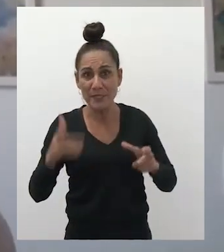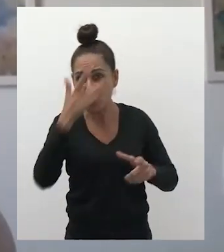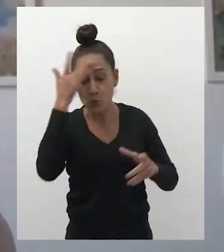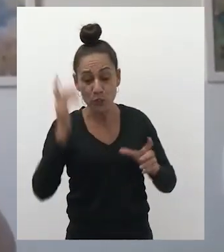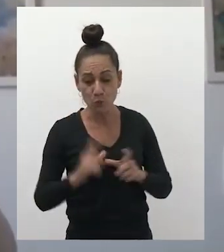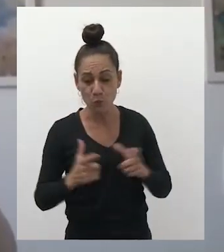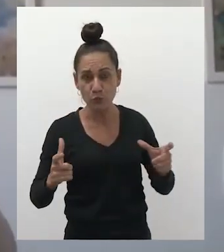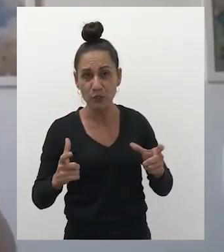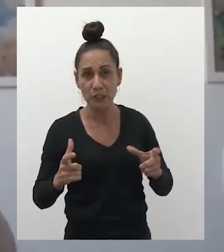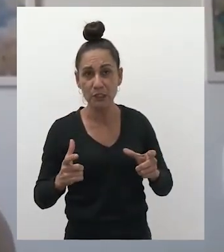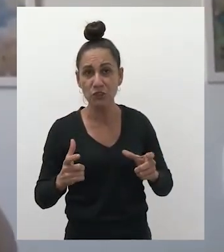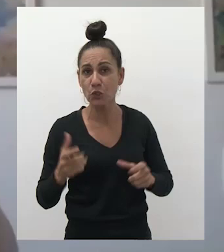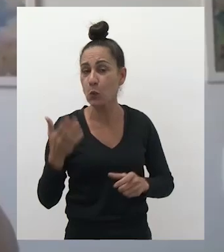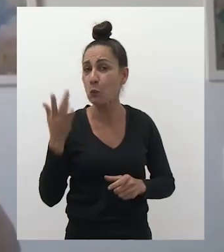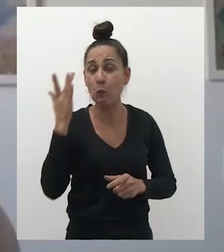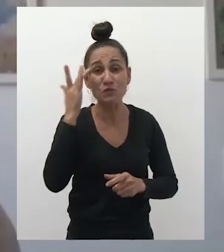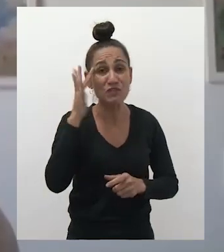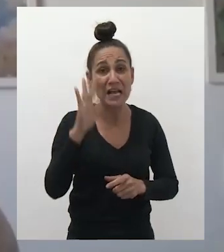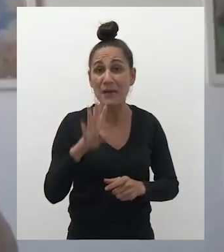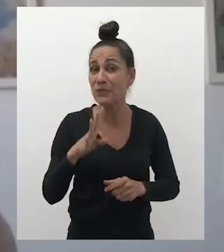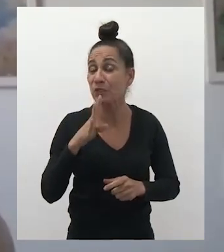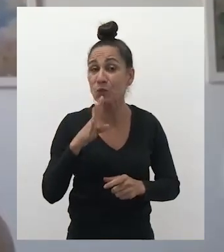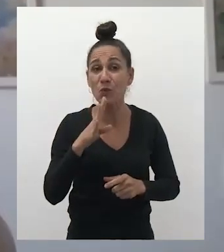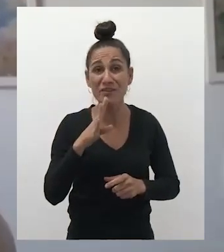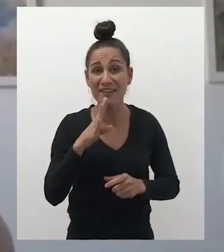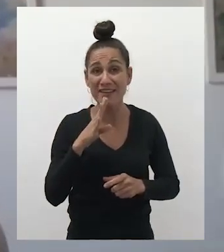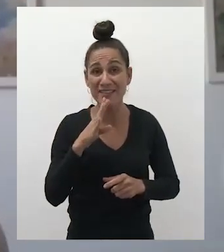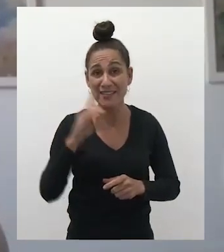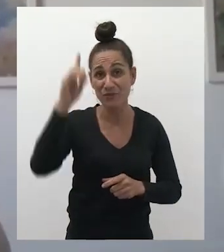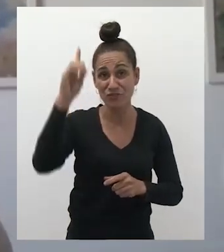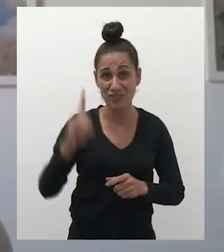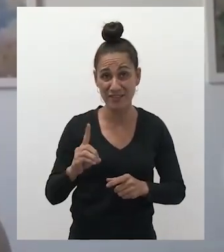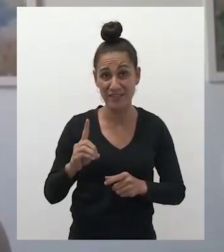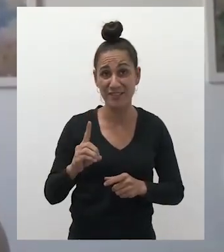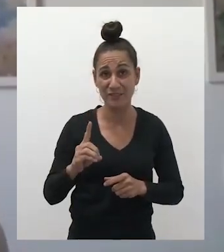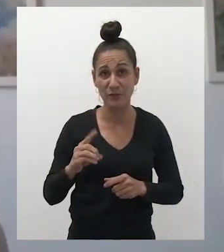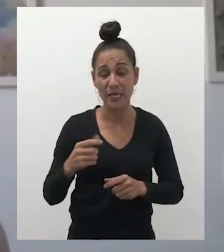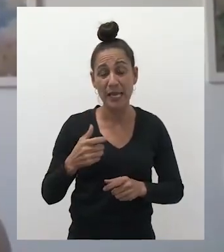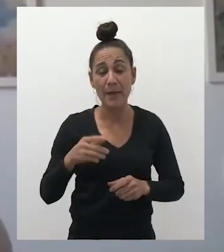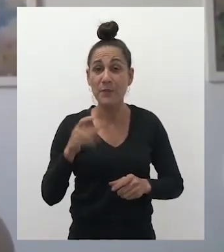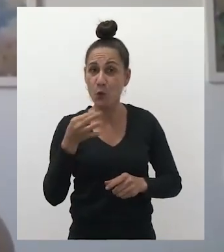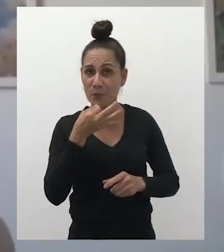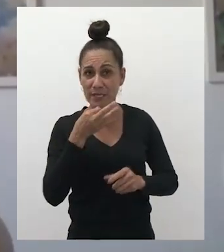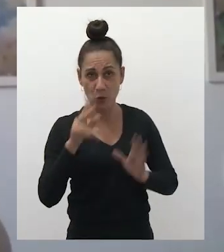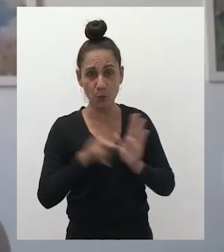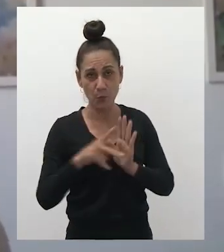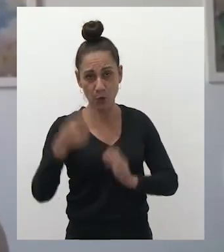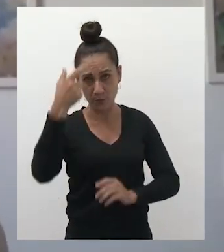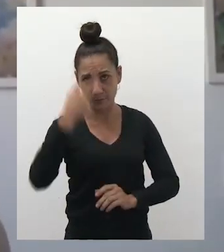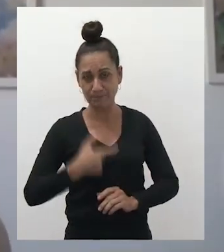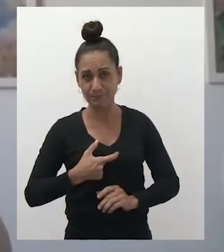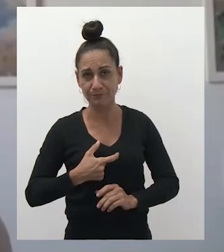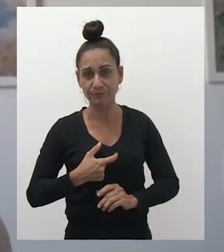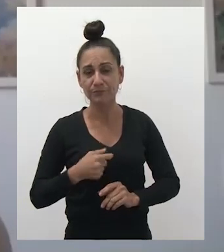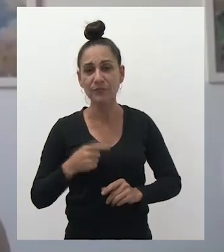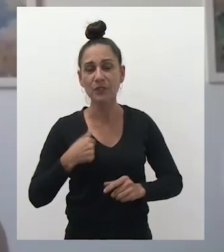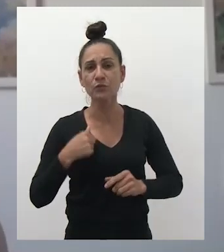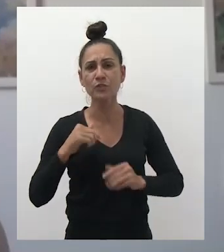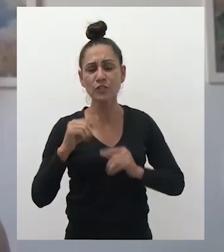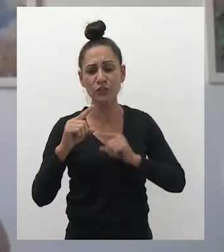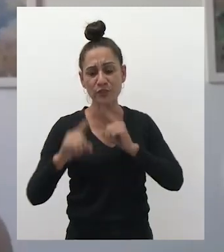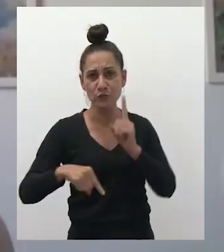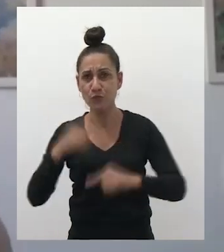afasta muito da injustiça. Eu tenho a impressão pessoal, uma crença minha pessoal, quando a gente tiver superado